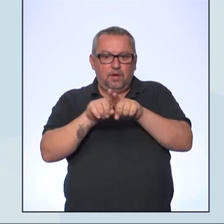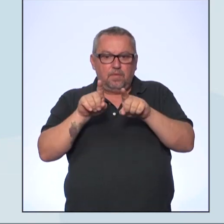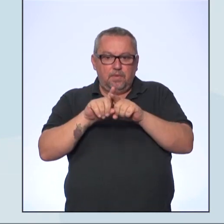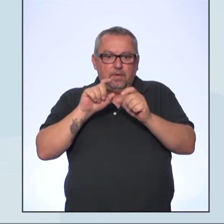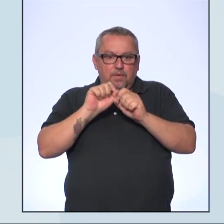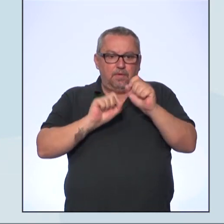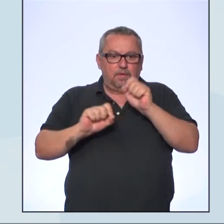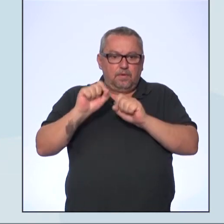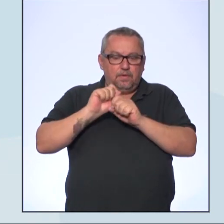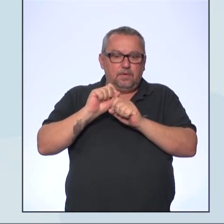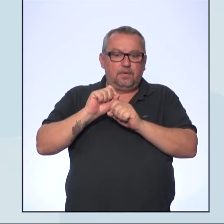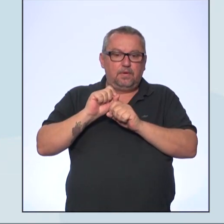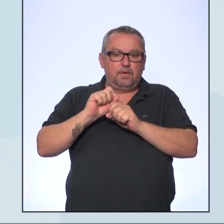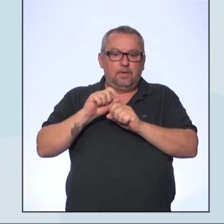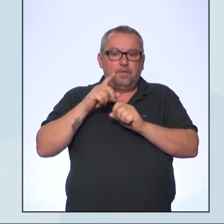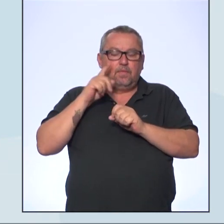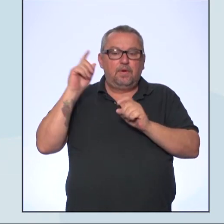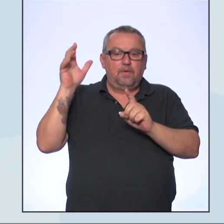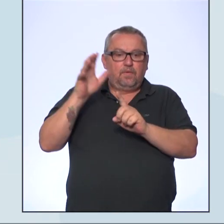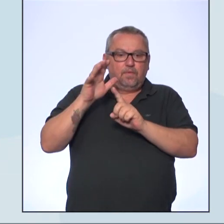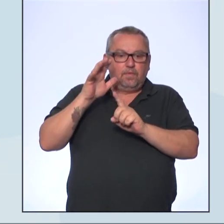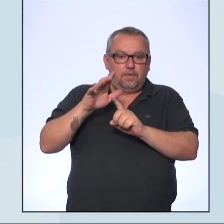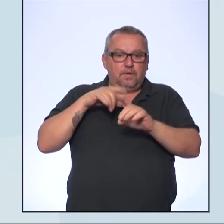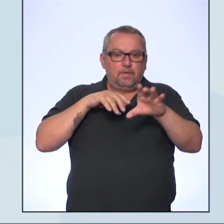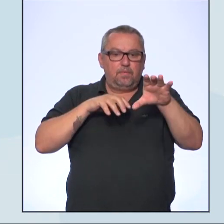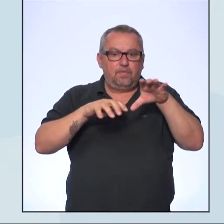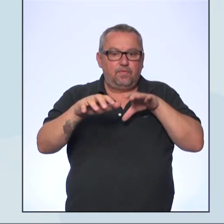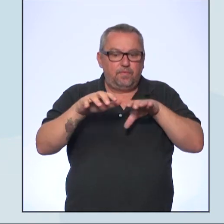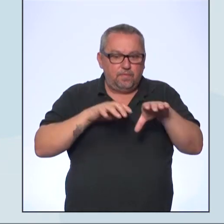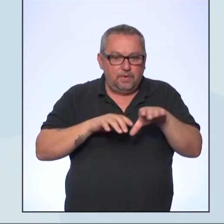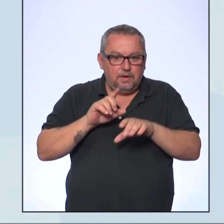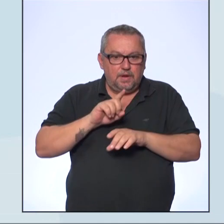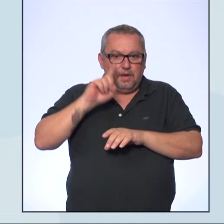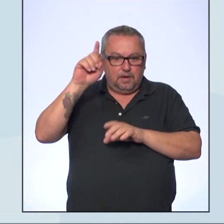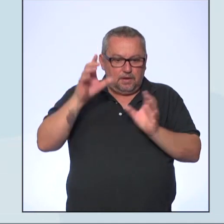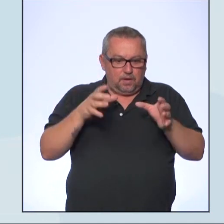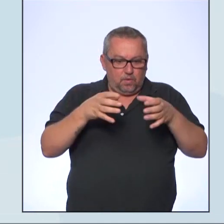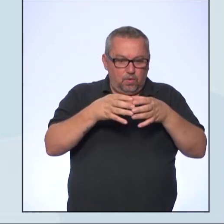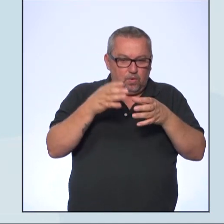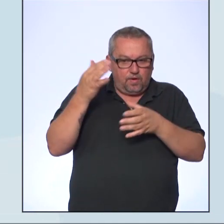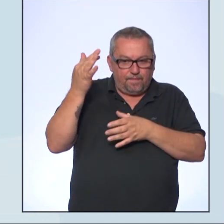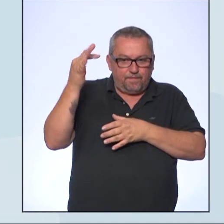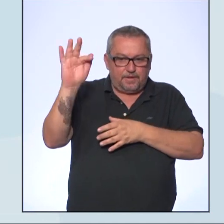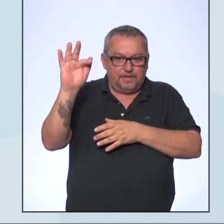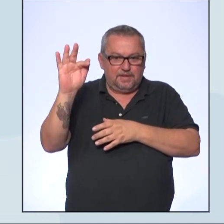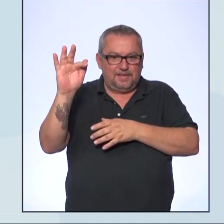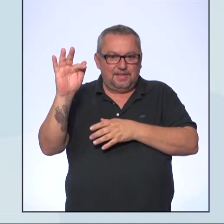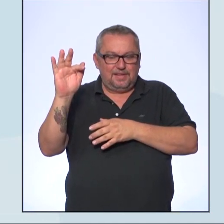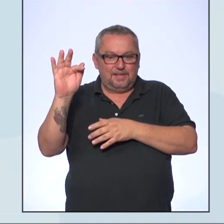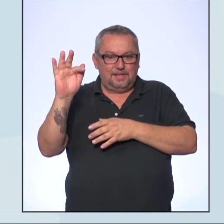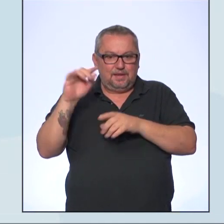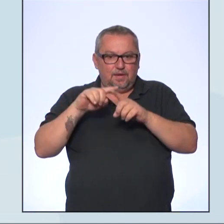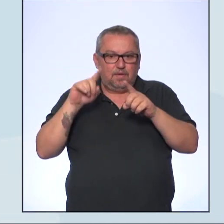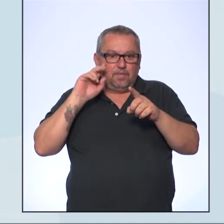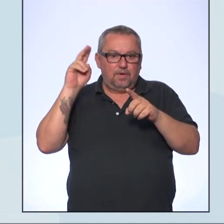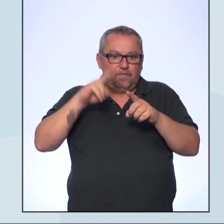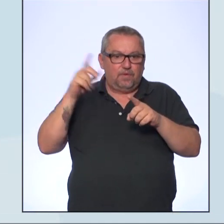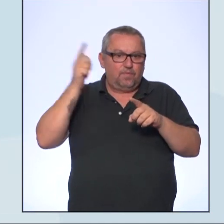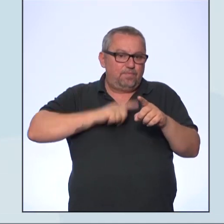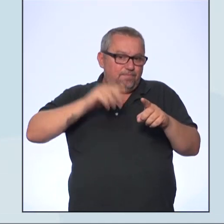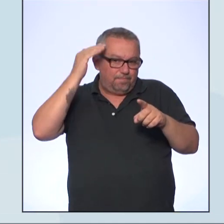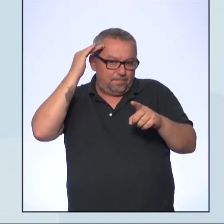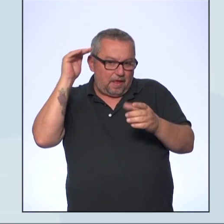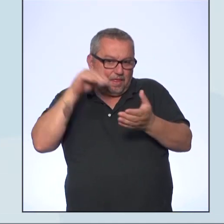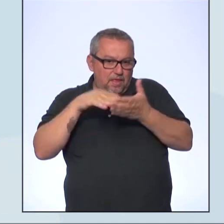ideais revolucionários vão influenciar esse movimento ali na colônia francesa. Para ver se você compreendeu o que falamos